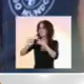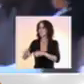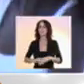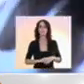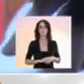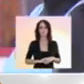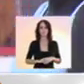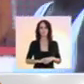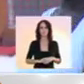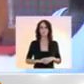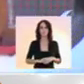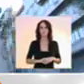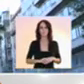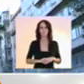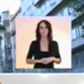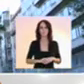saúde.